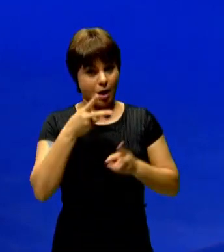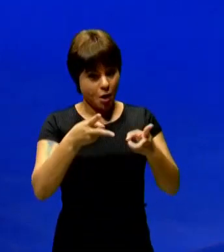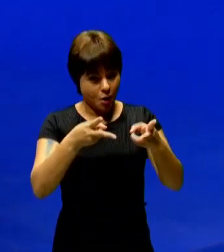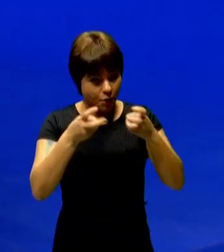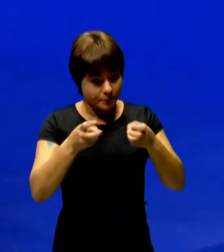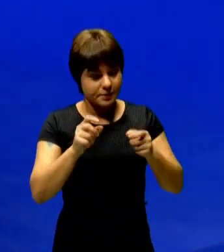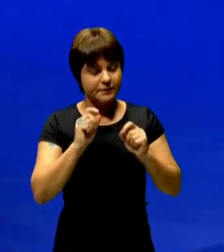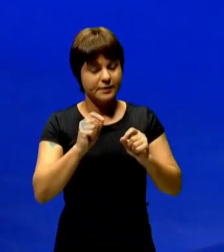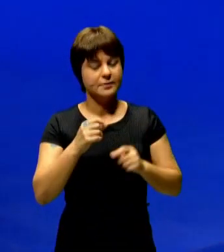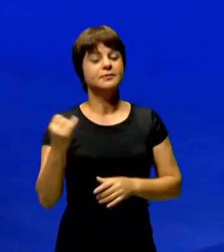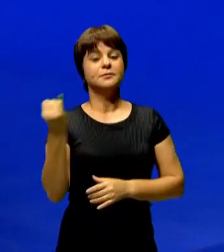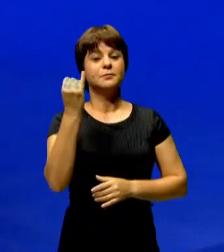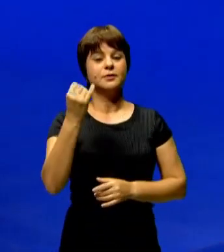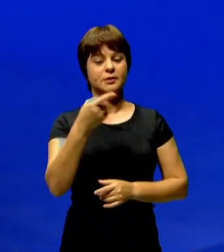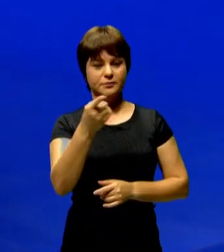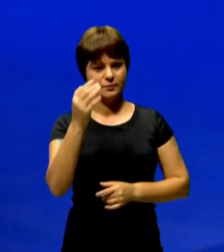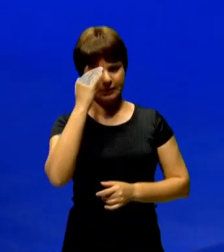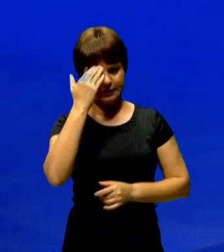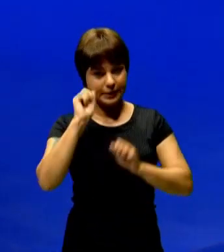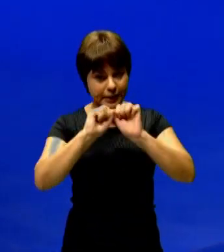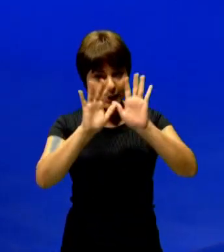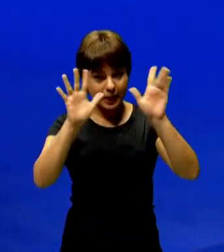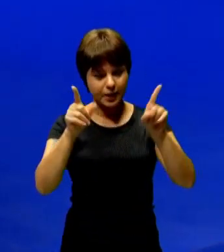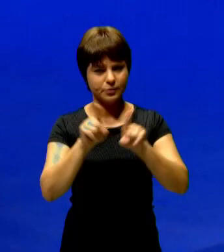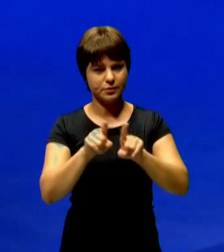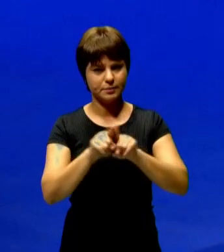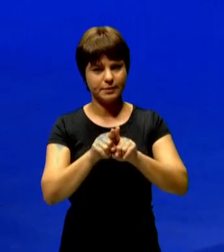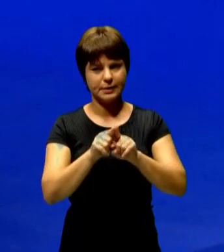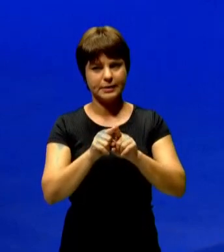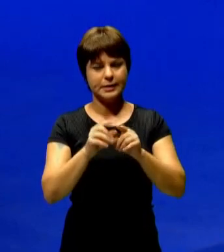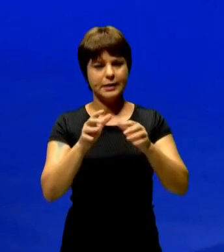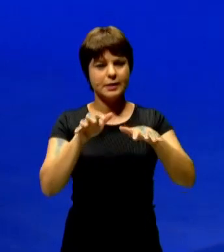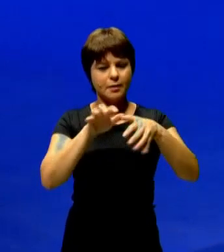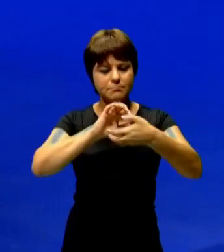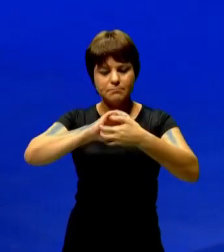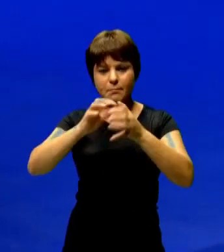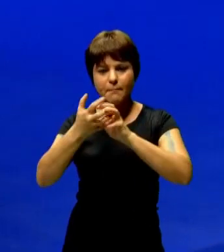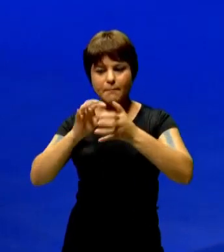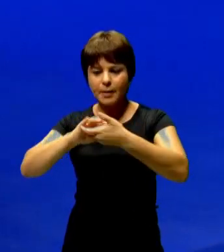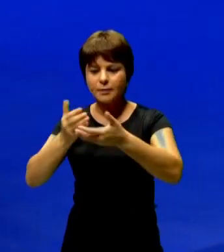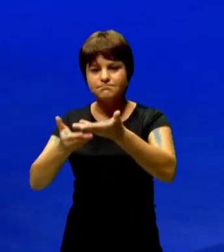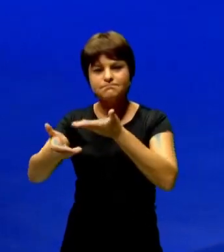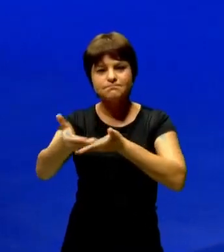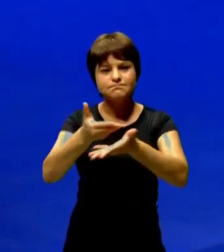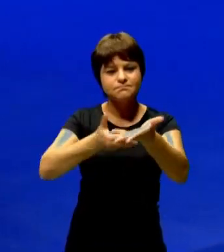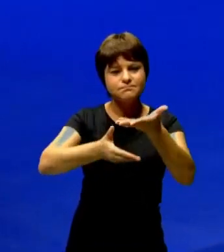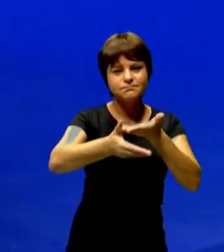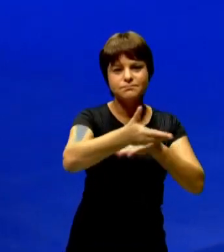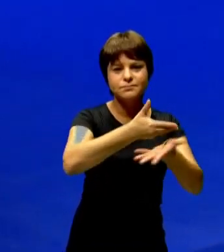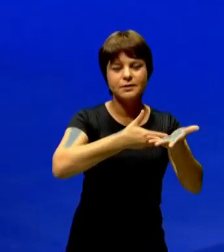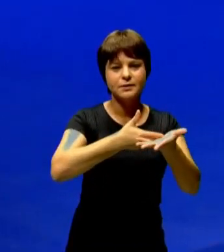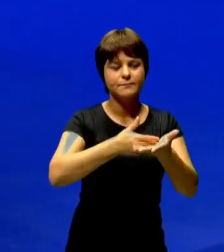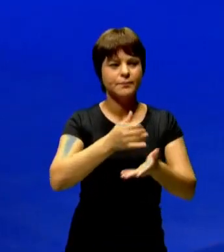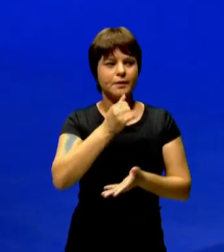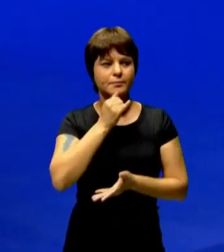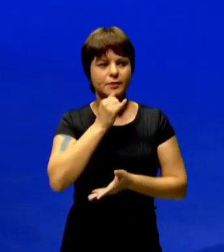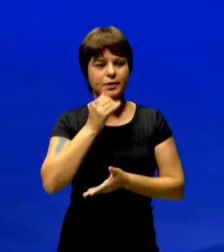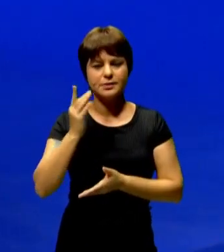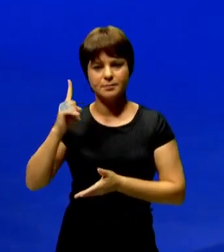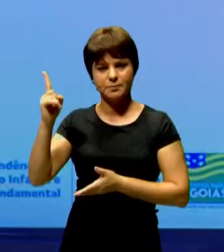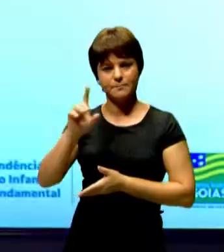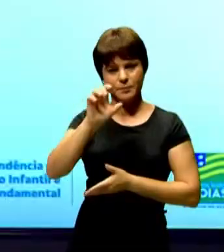é importante que vocês compreendam isso, que essas placas vão interagindo entre si. Por exemplo, estamos aqui na